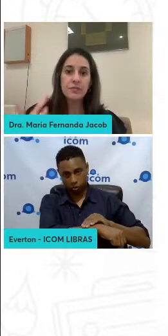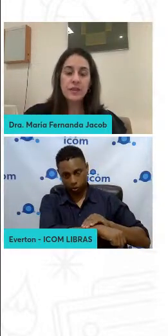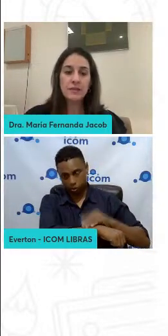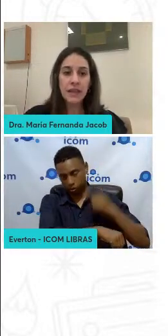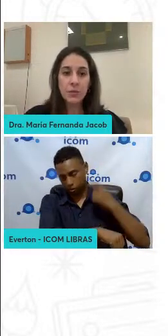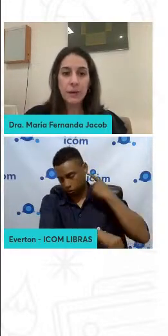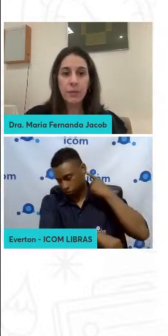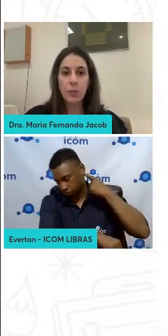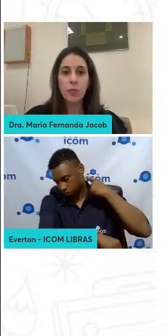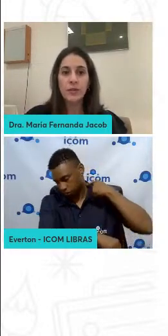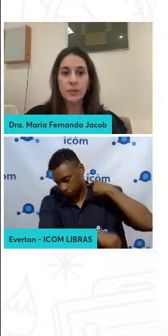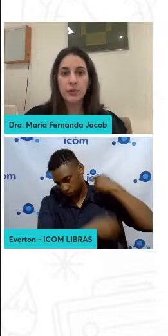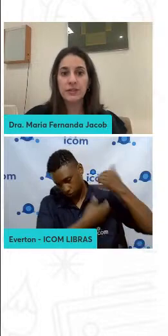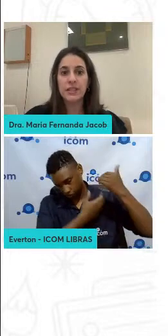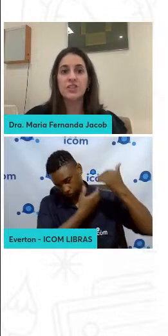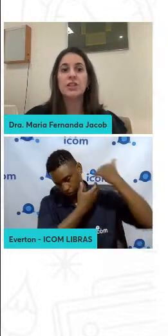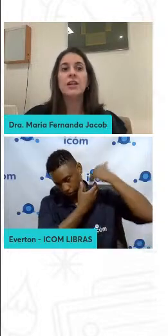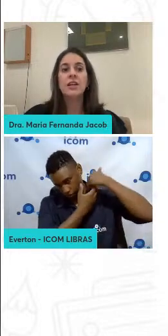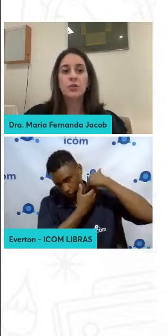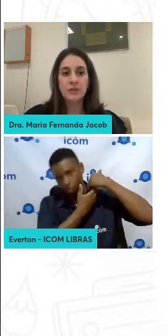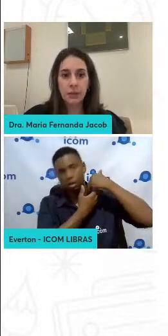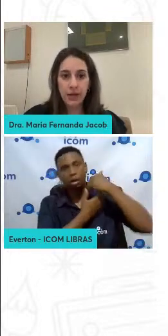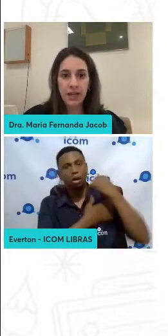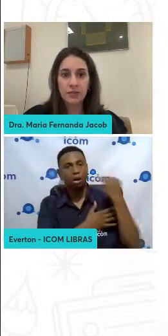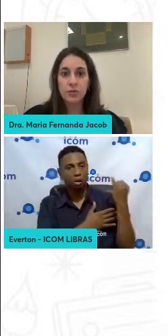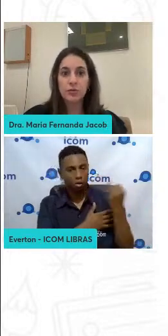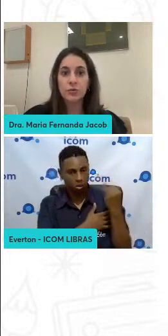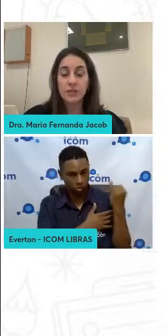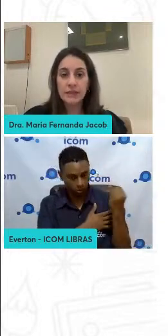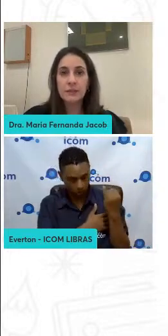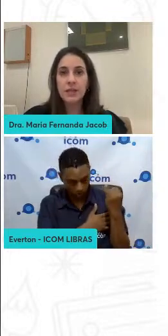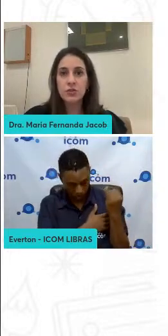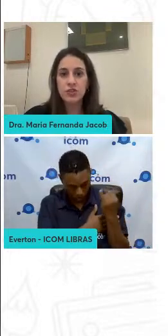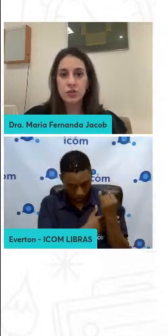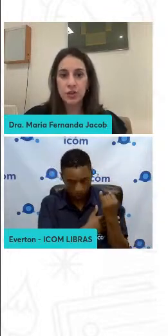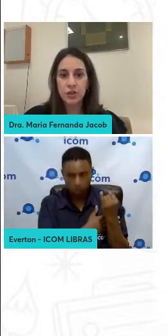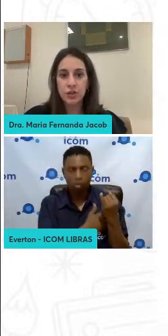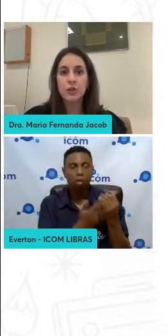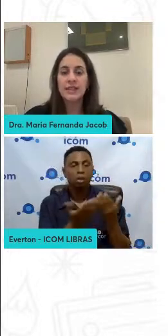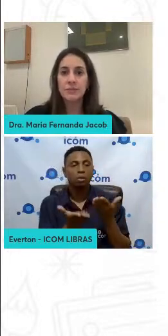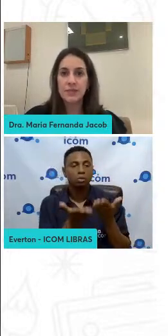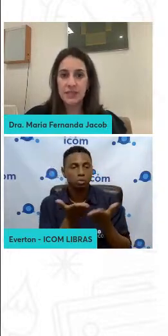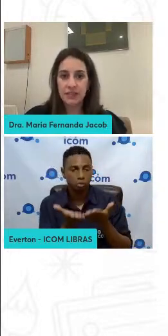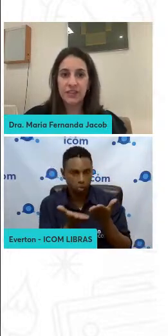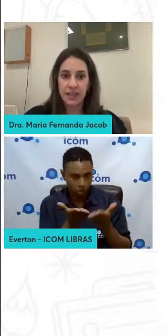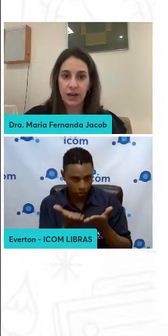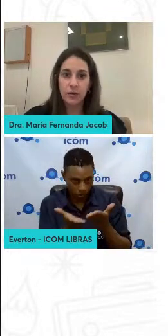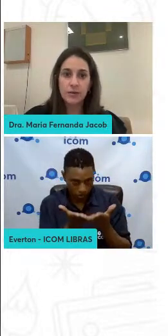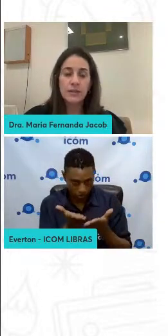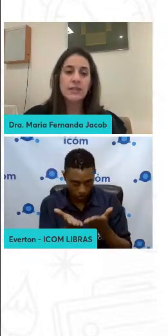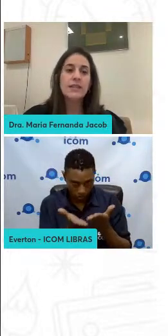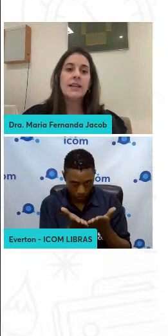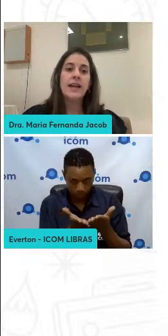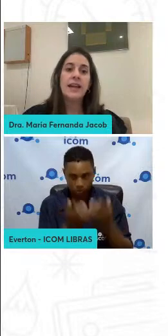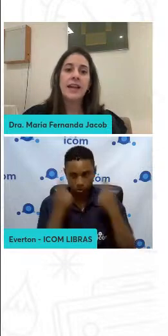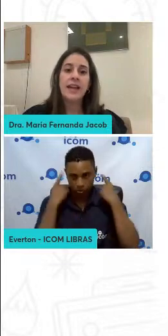cervical, tem um papel muito importante no tratamento de dor crônica